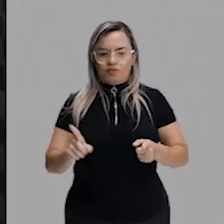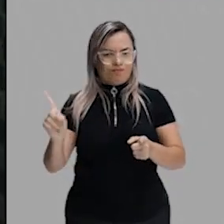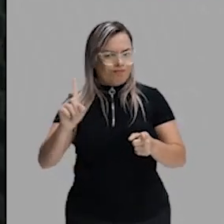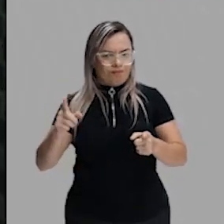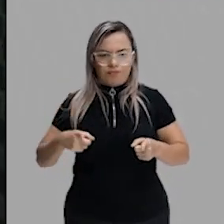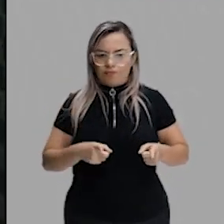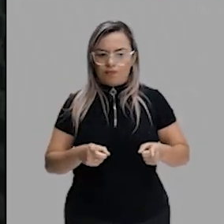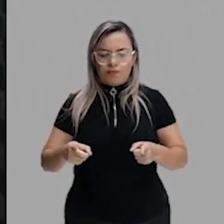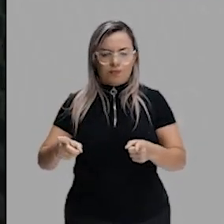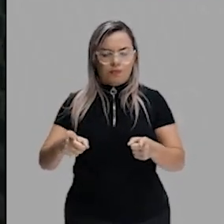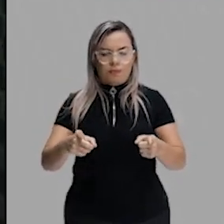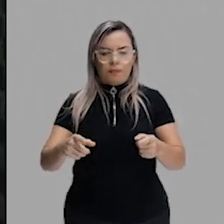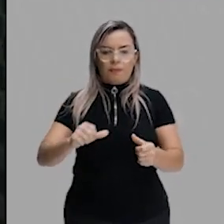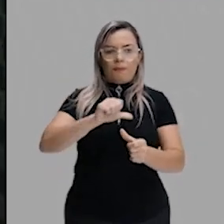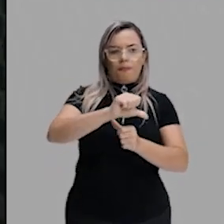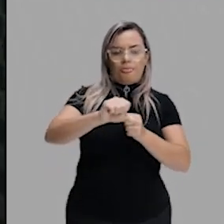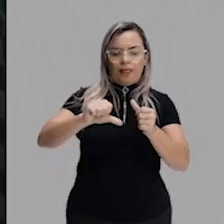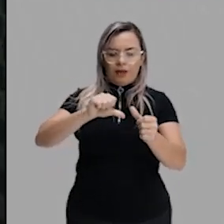variável.